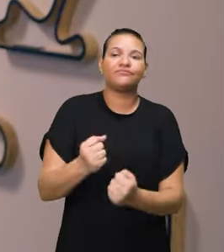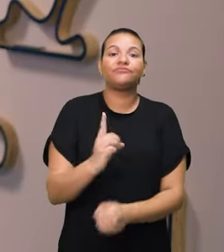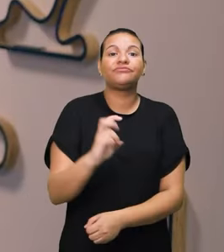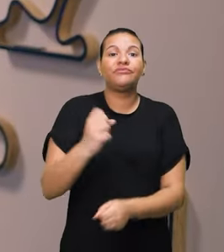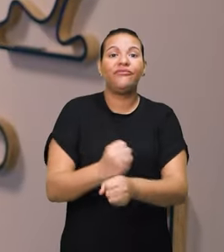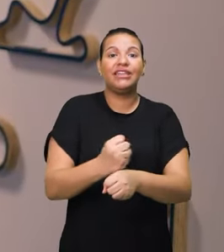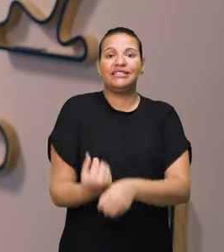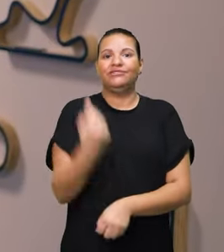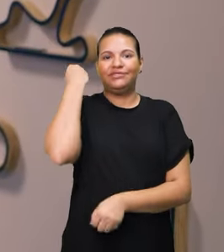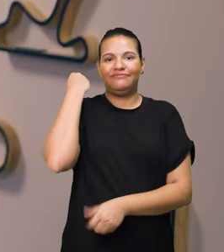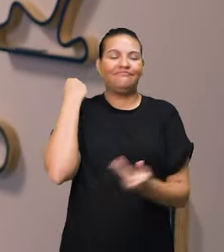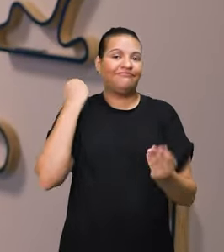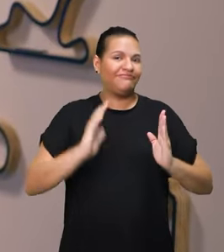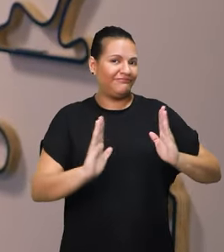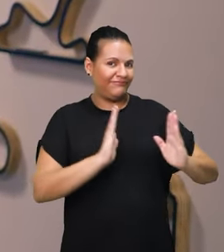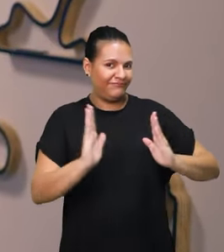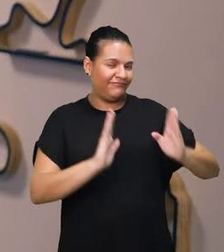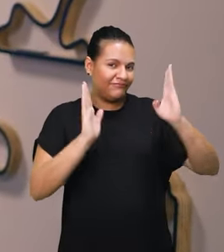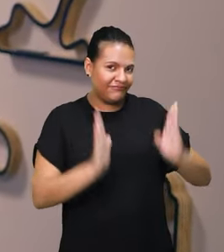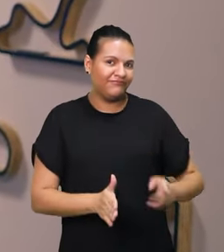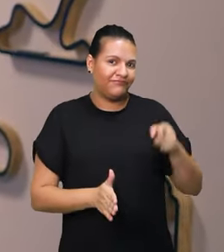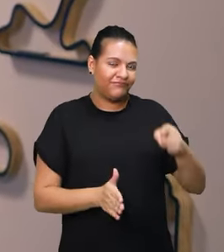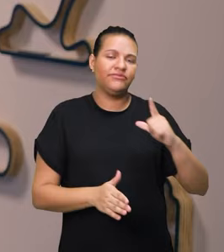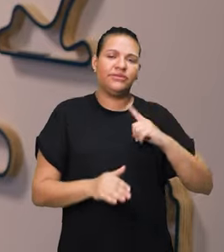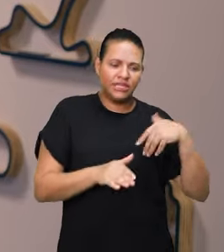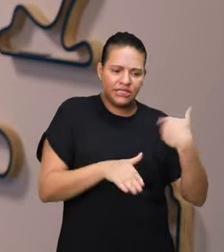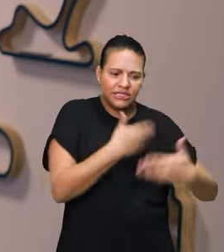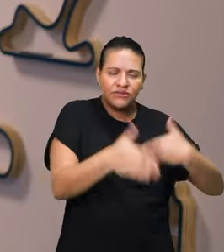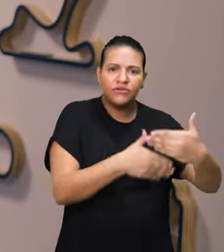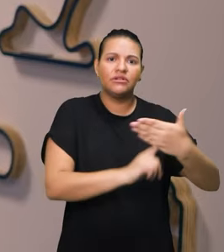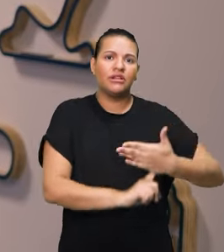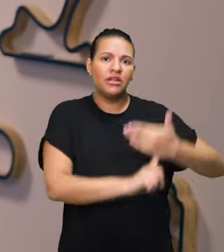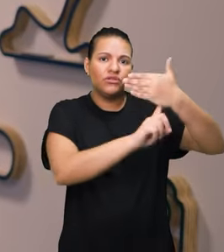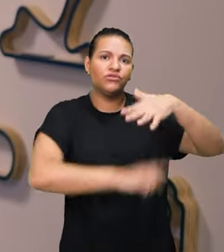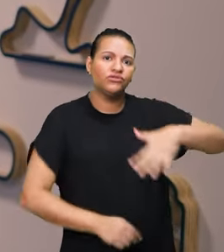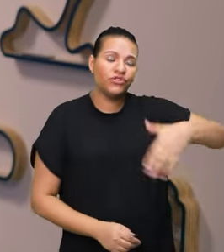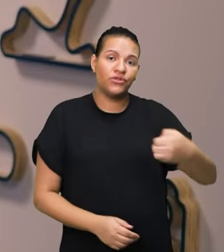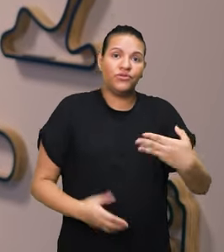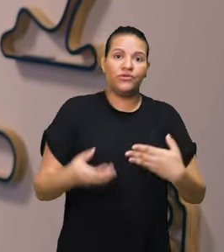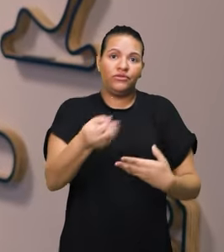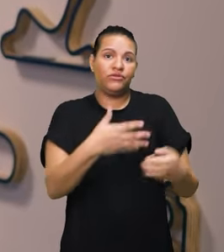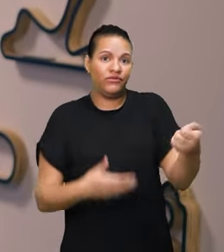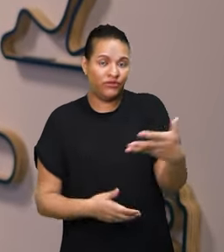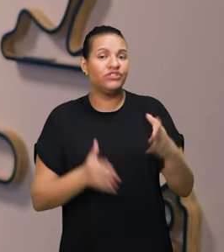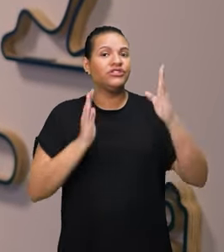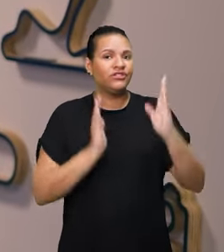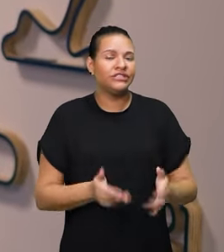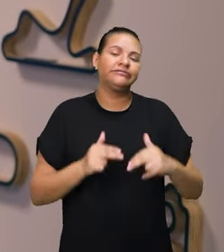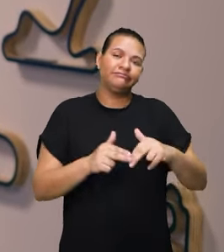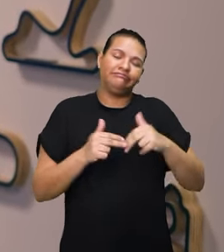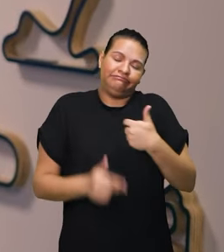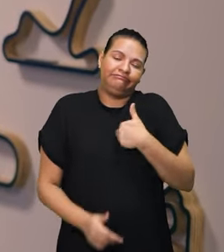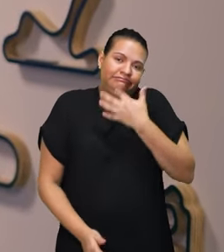carro de 15 anos atrás né então acho queo vários desenvolvimentos tecnologias novas né no